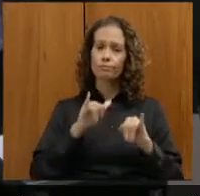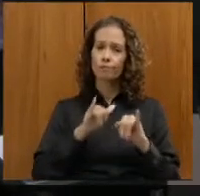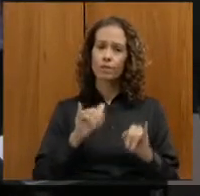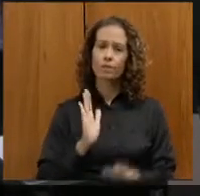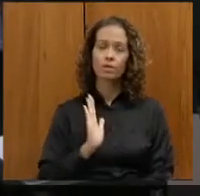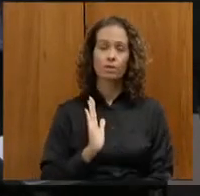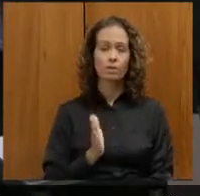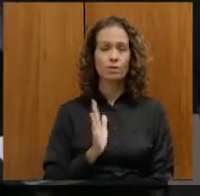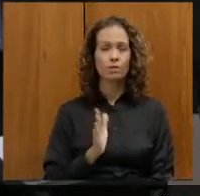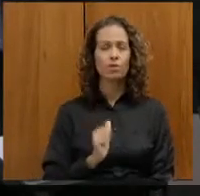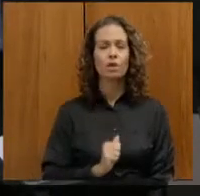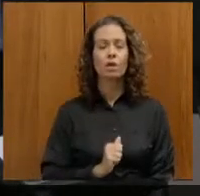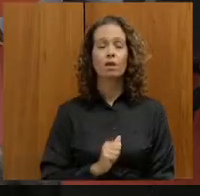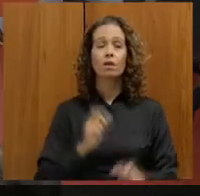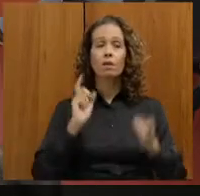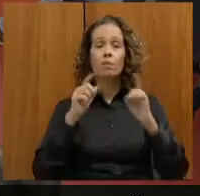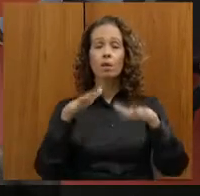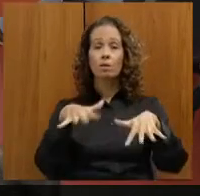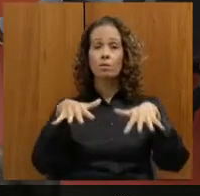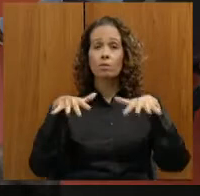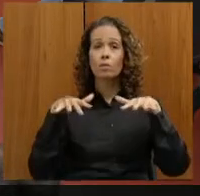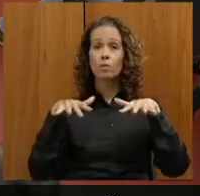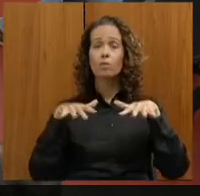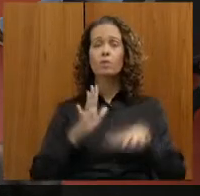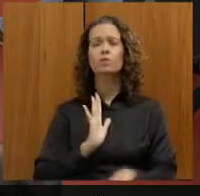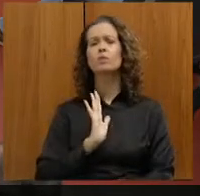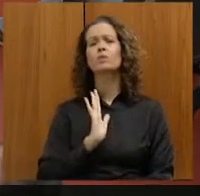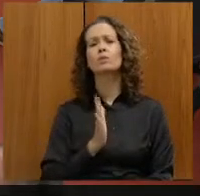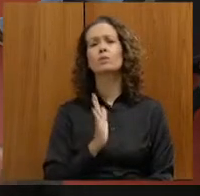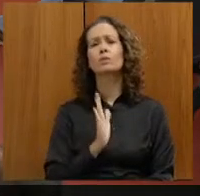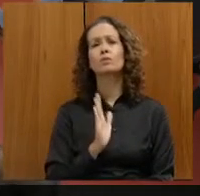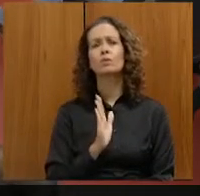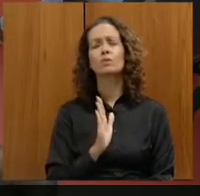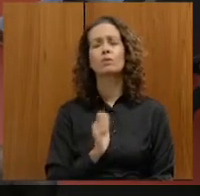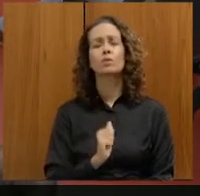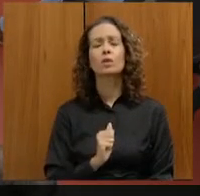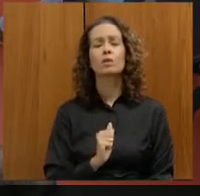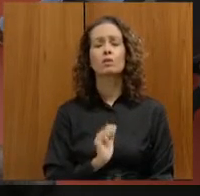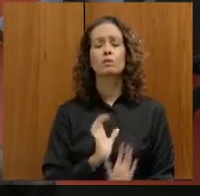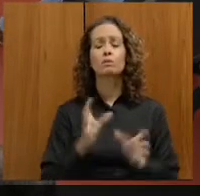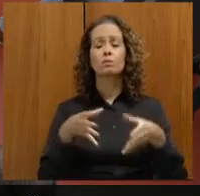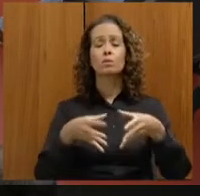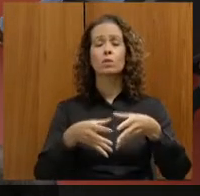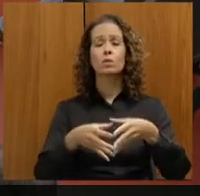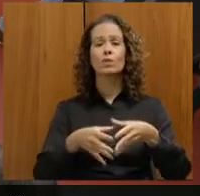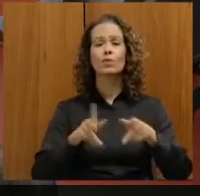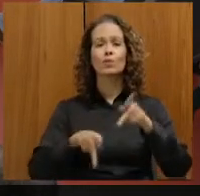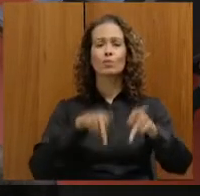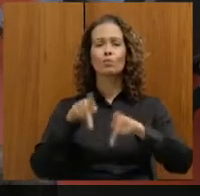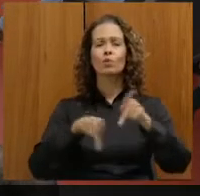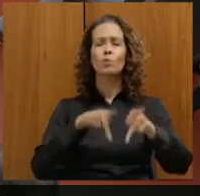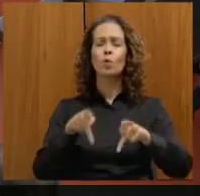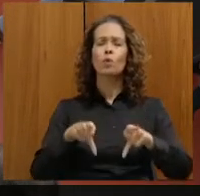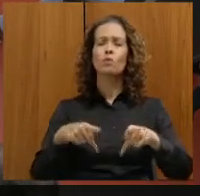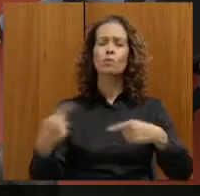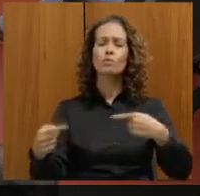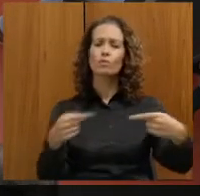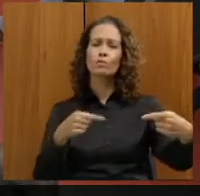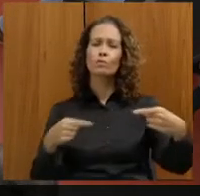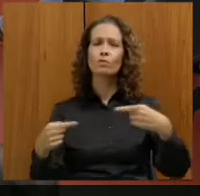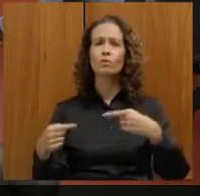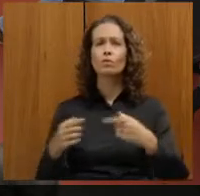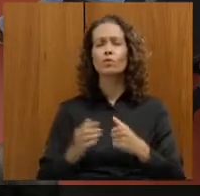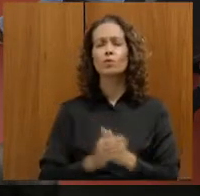nenhuma audiência pública que nós fizemos na comissão de comissão de Participação Popular para discutir o possível fechamento